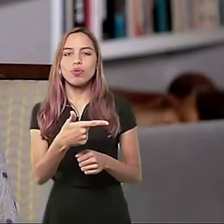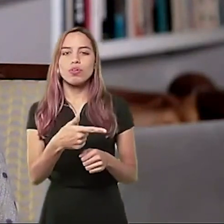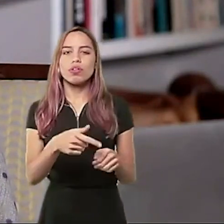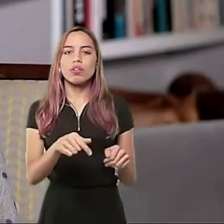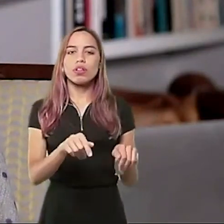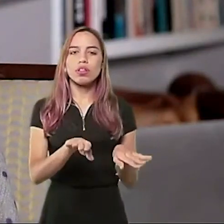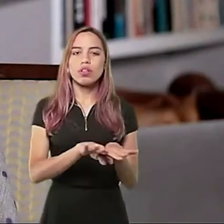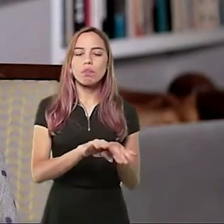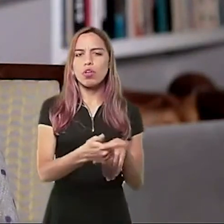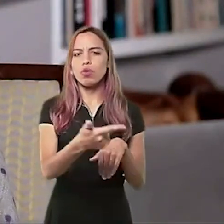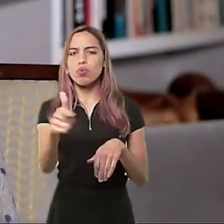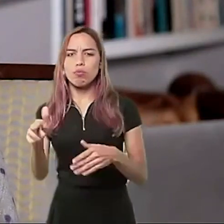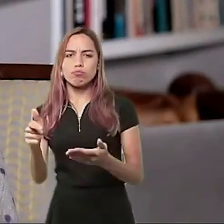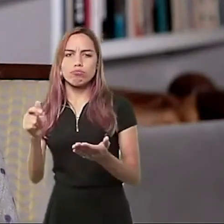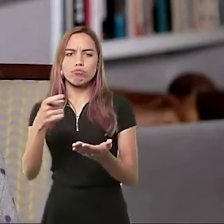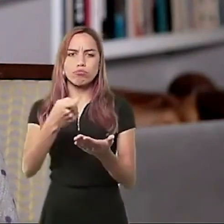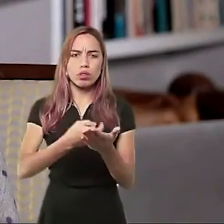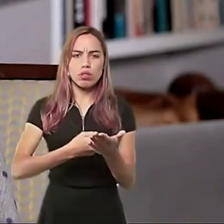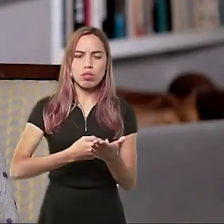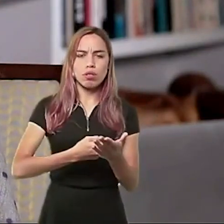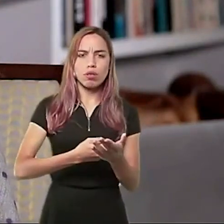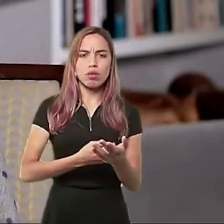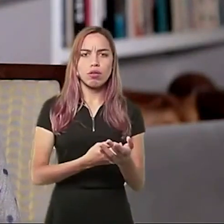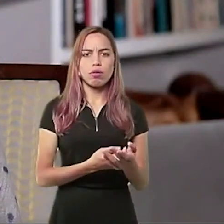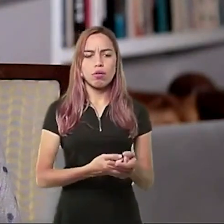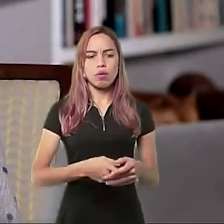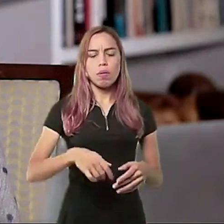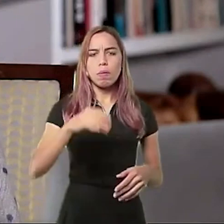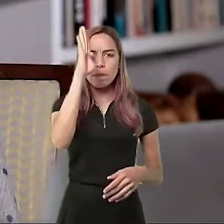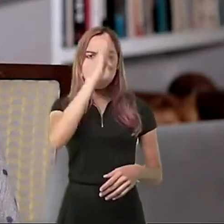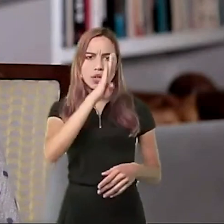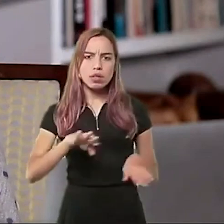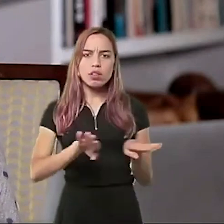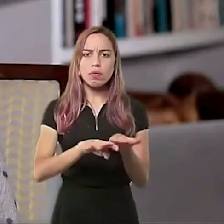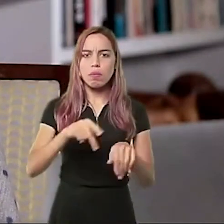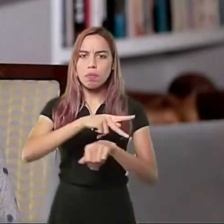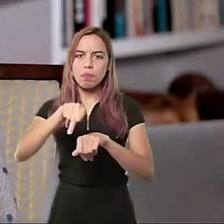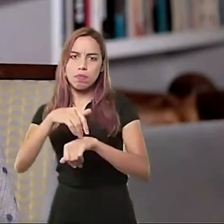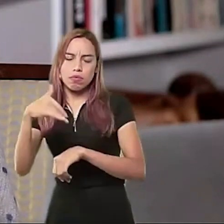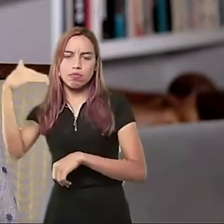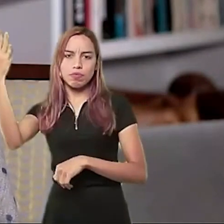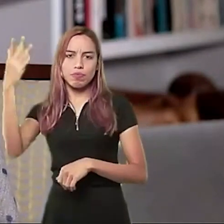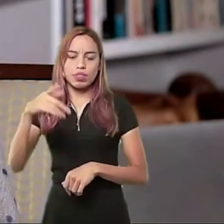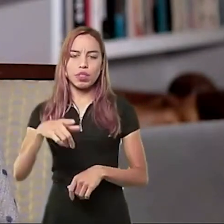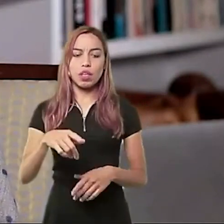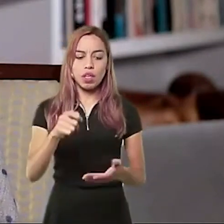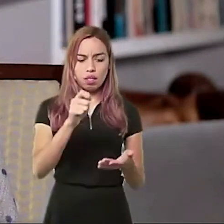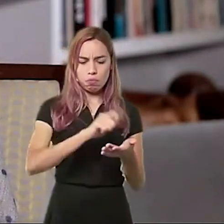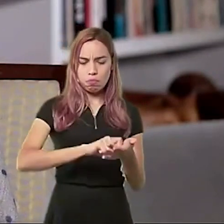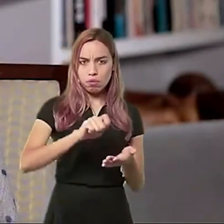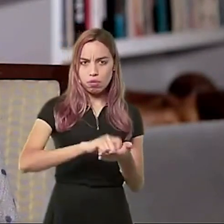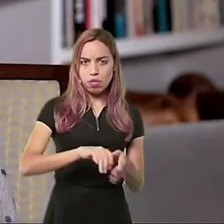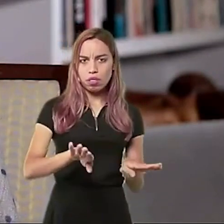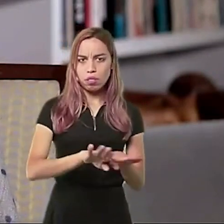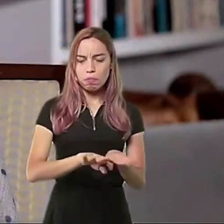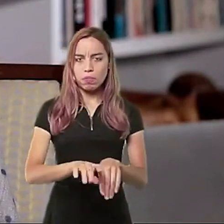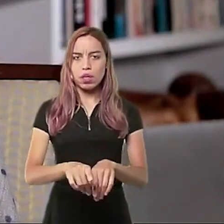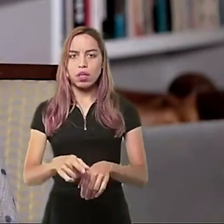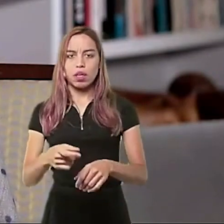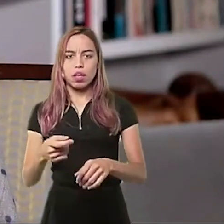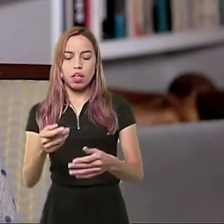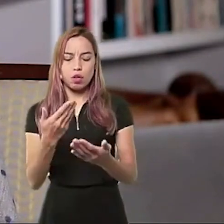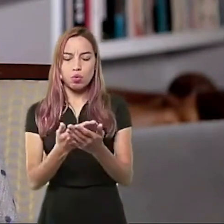textos ficcionais em publicações nacionais e estrangeiras. Além de escritor, é geógrafo e doutor em